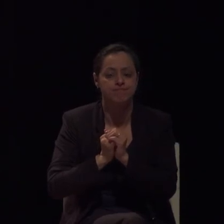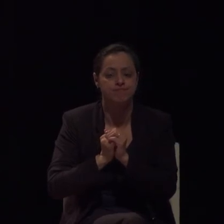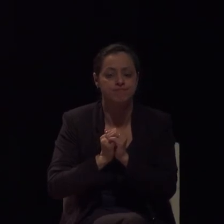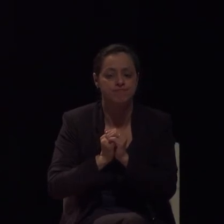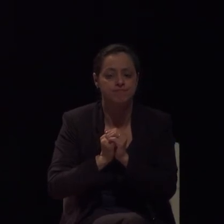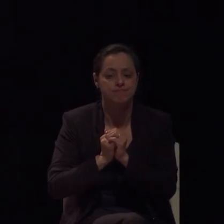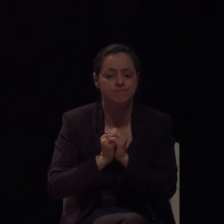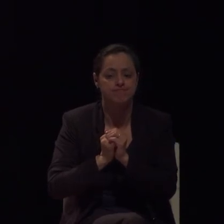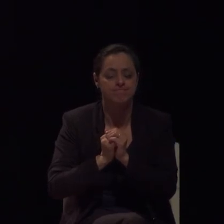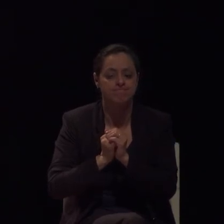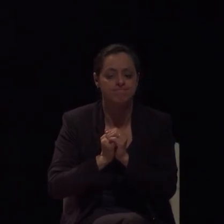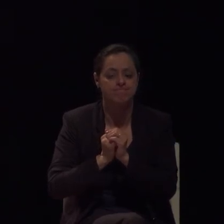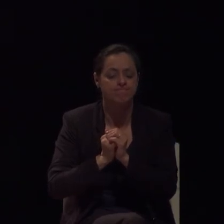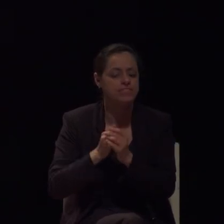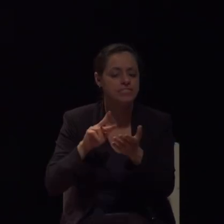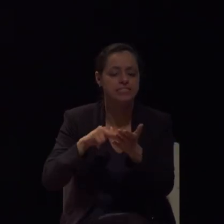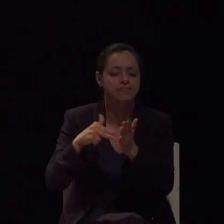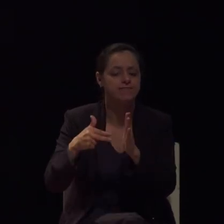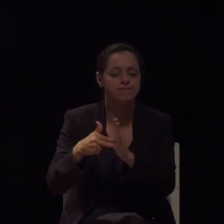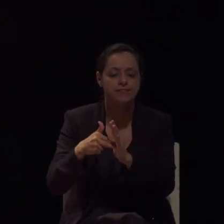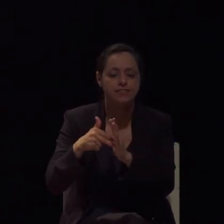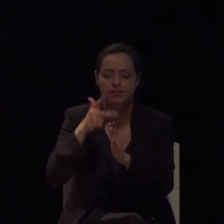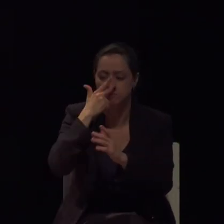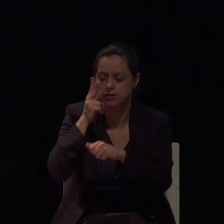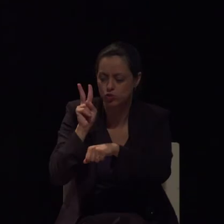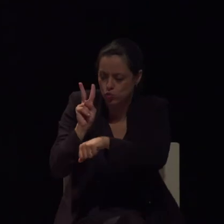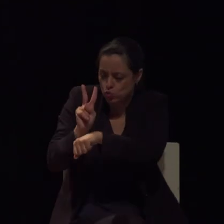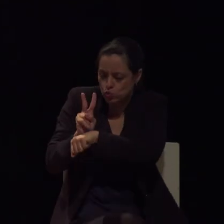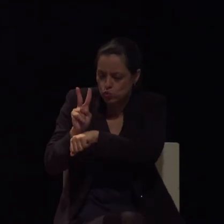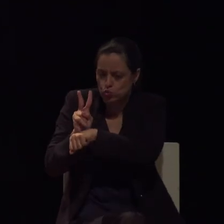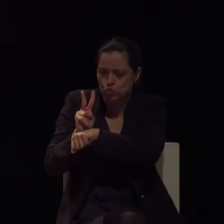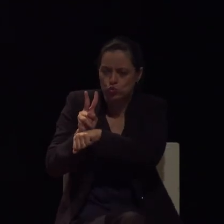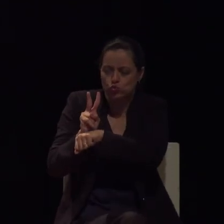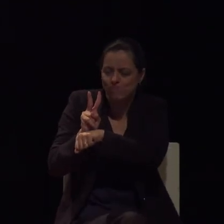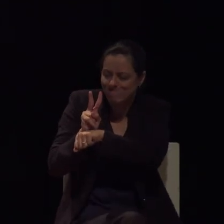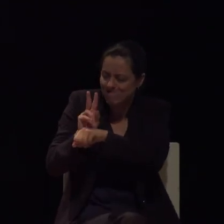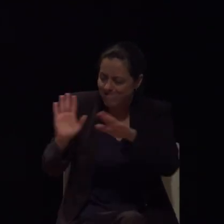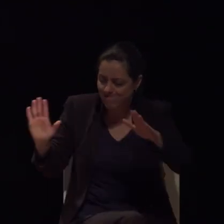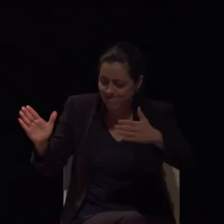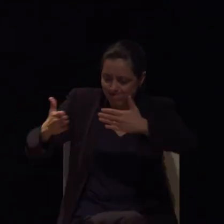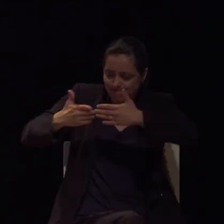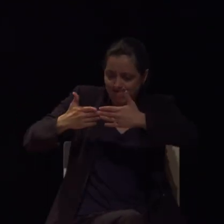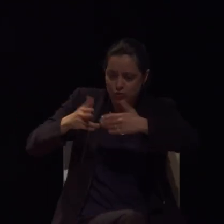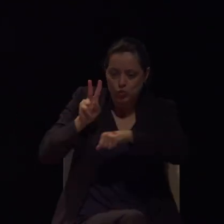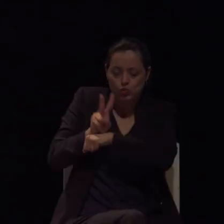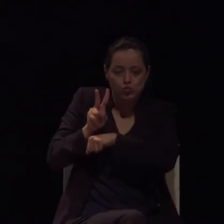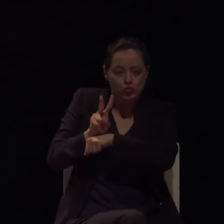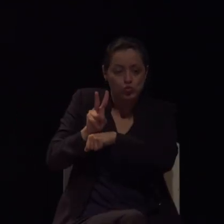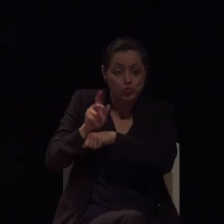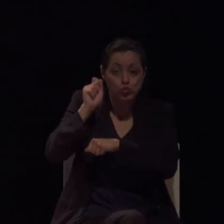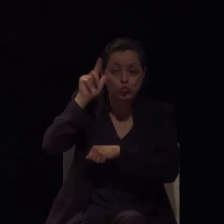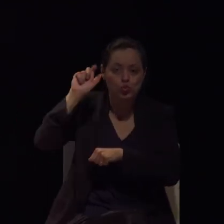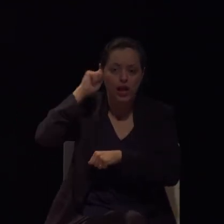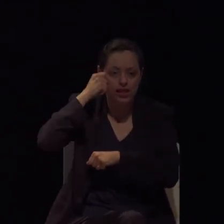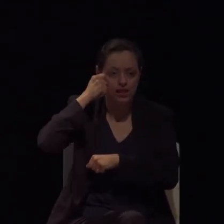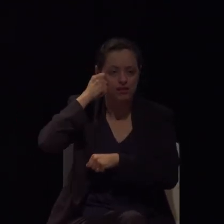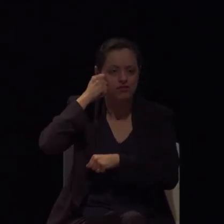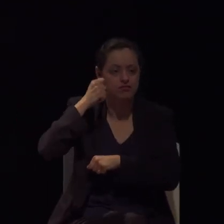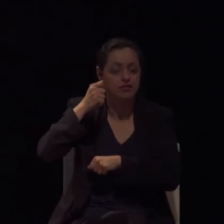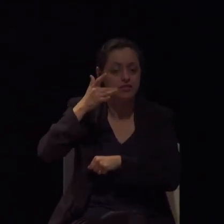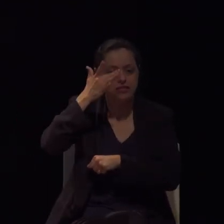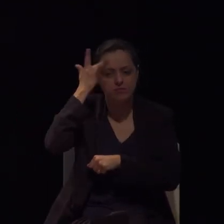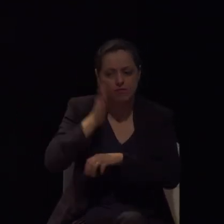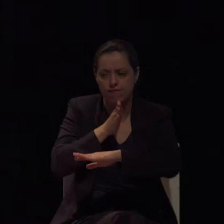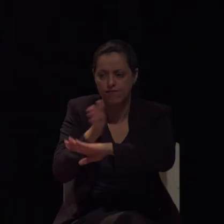um quartel-general da cultura negra no estado de são paulo né todo mundo ia para lá quem